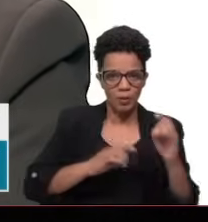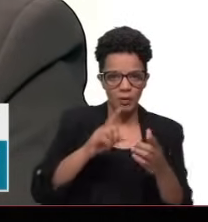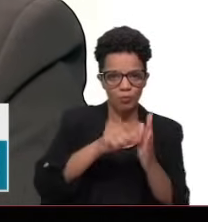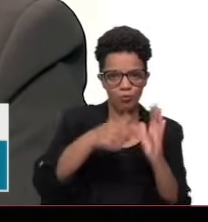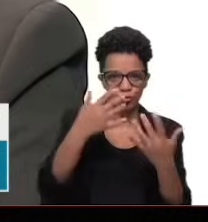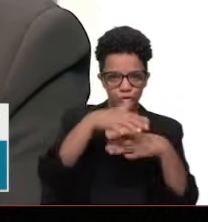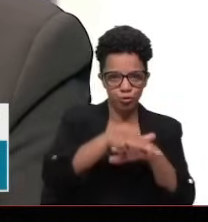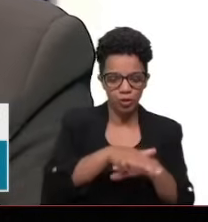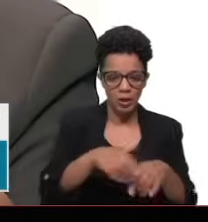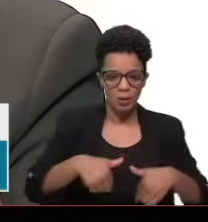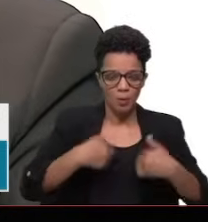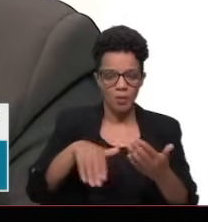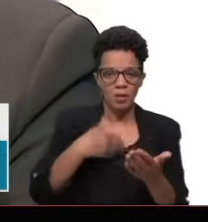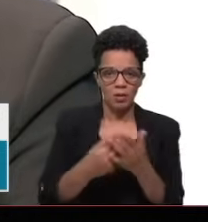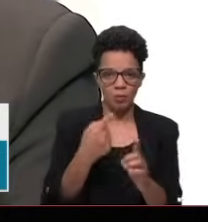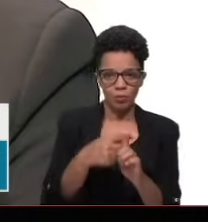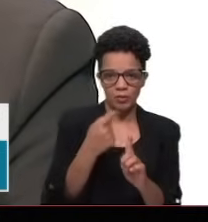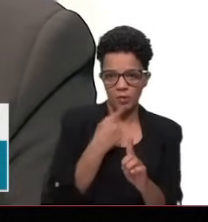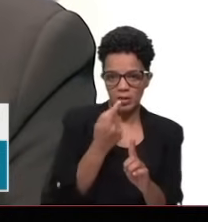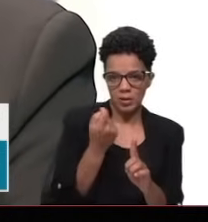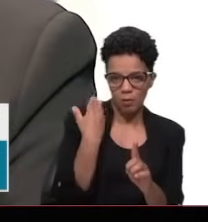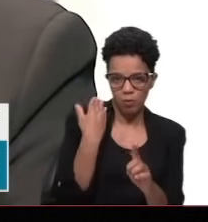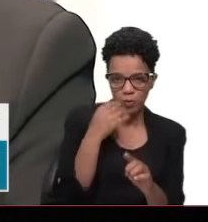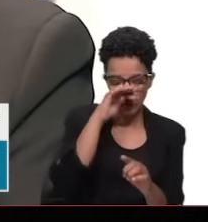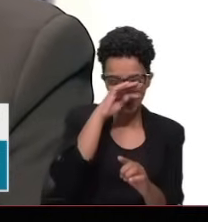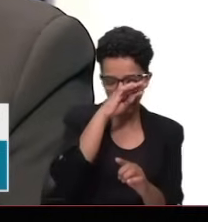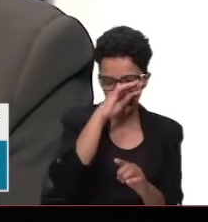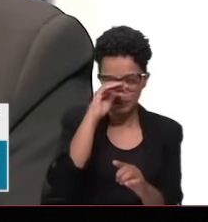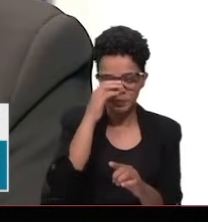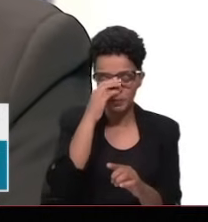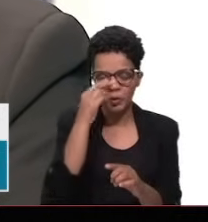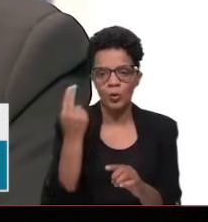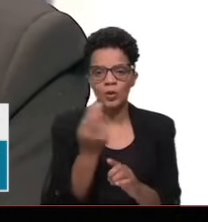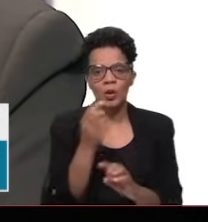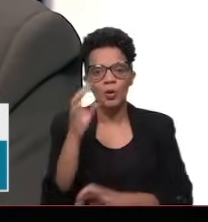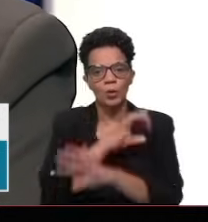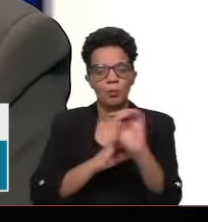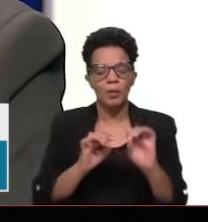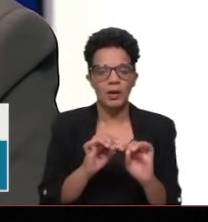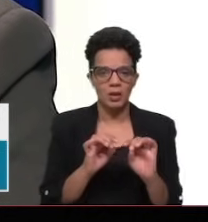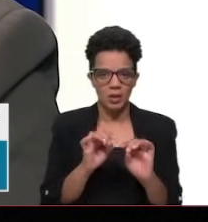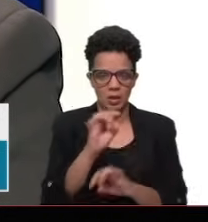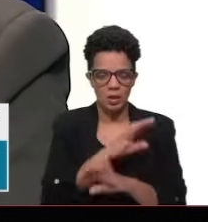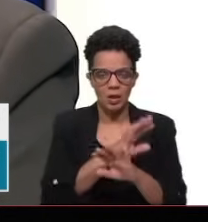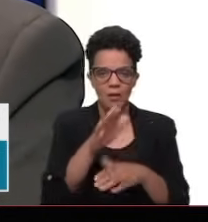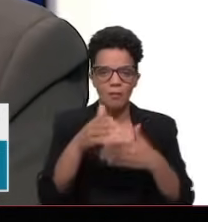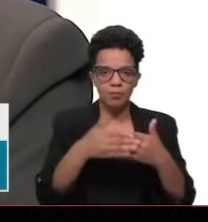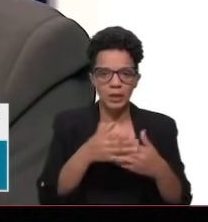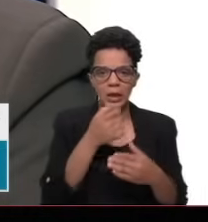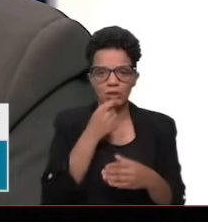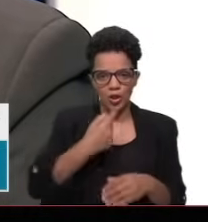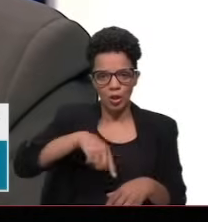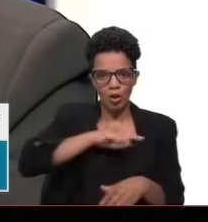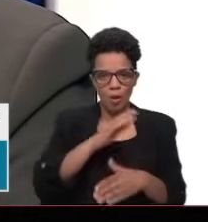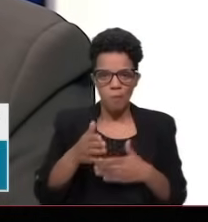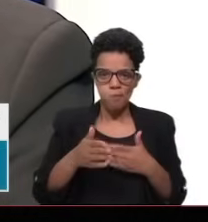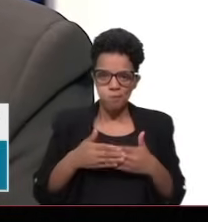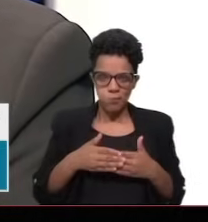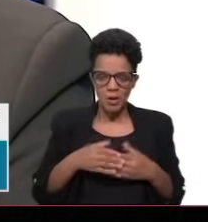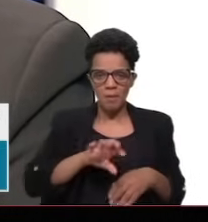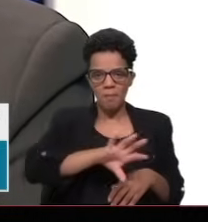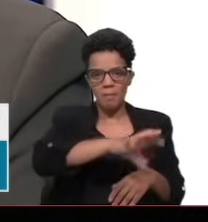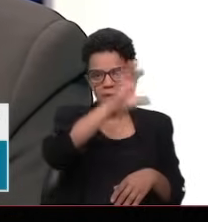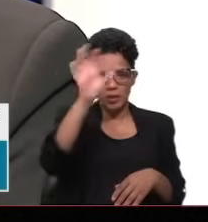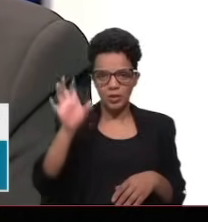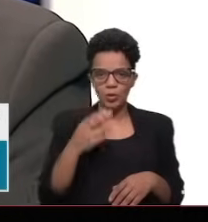própria União Europeia ganha e há boc cá estava a dizer isso ou seja o fim da União Europeia é quando nós nos fecharmos sobre nós próprios isto est falar de países que